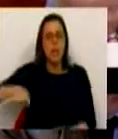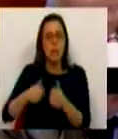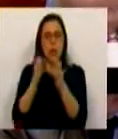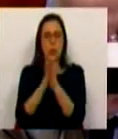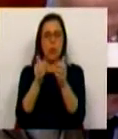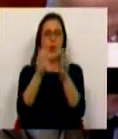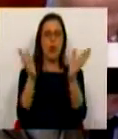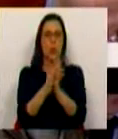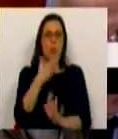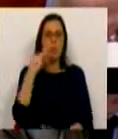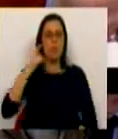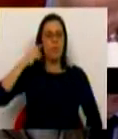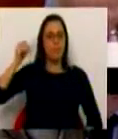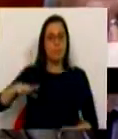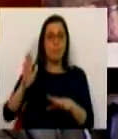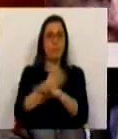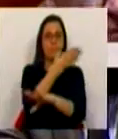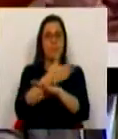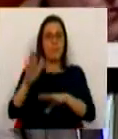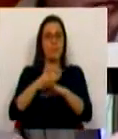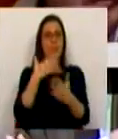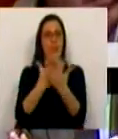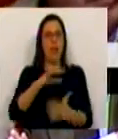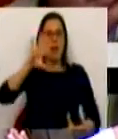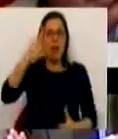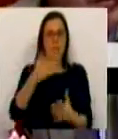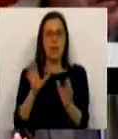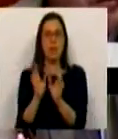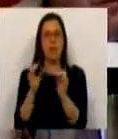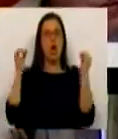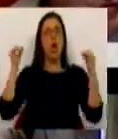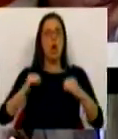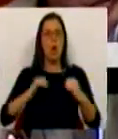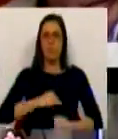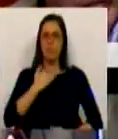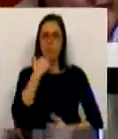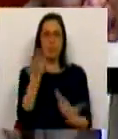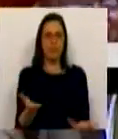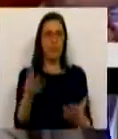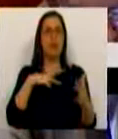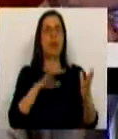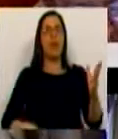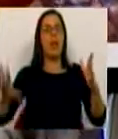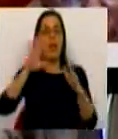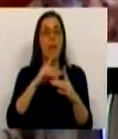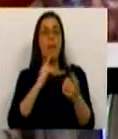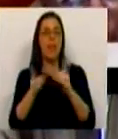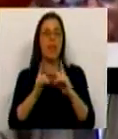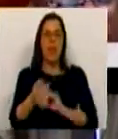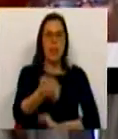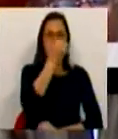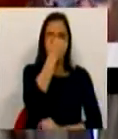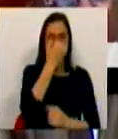tudo e todos, dividindo o país, fraturando consensos nacionais fundamentais, quebrando diálogo